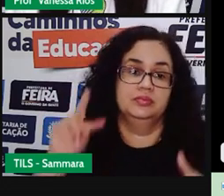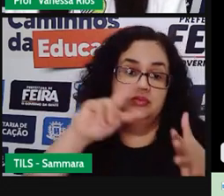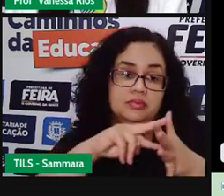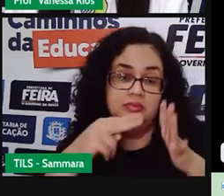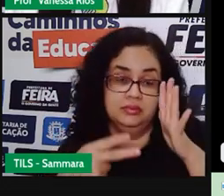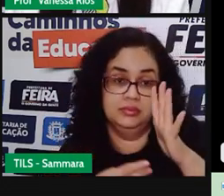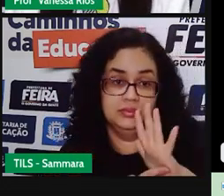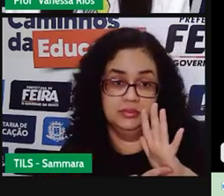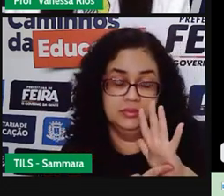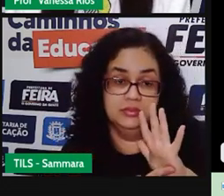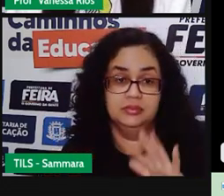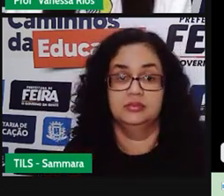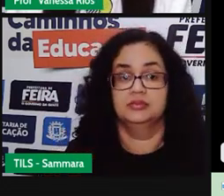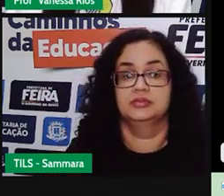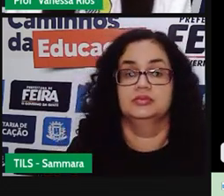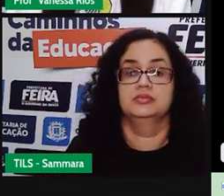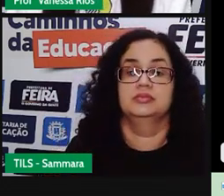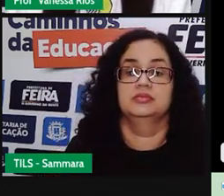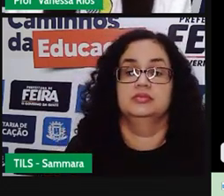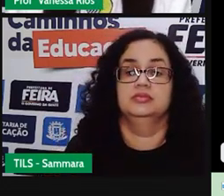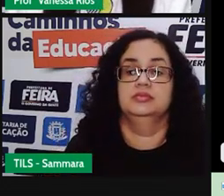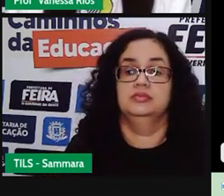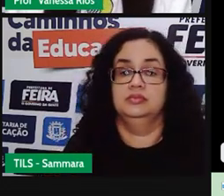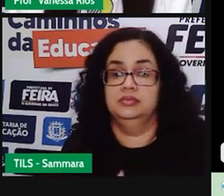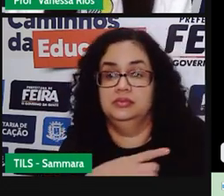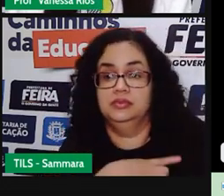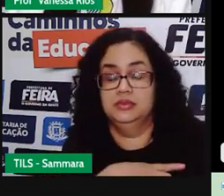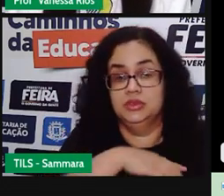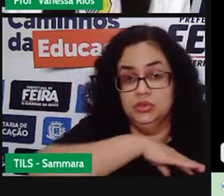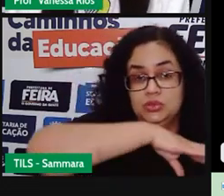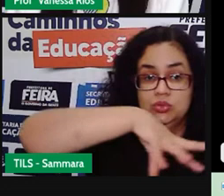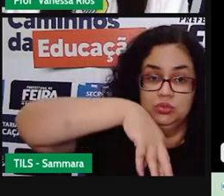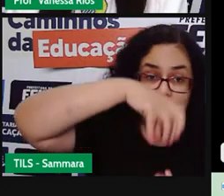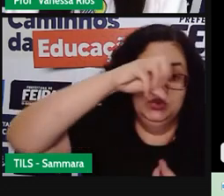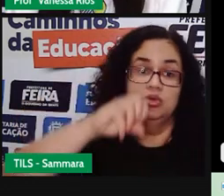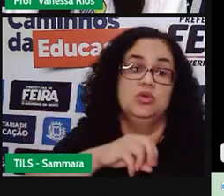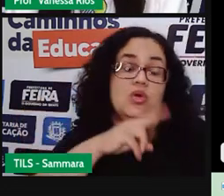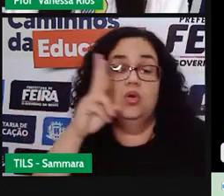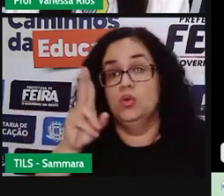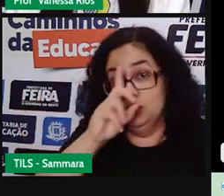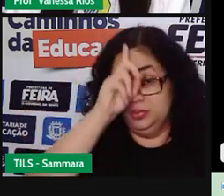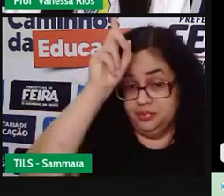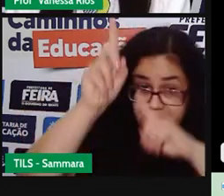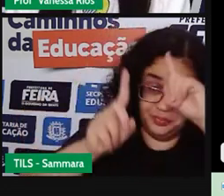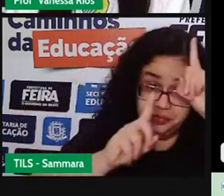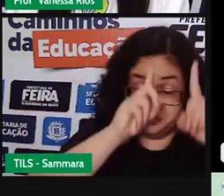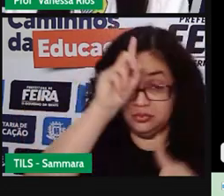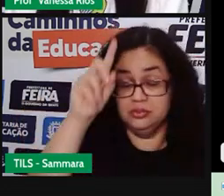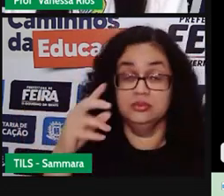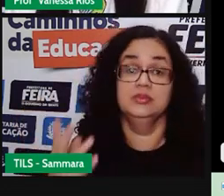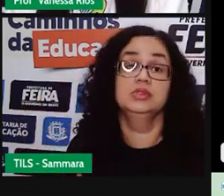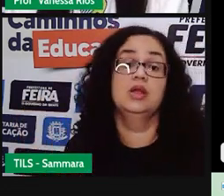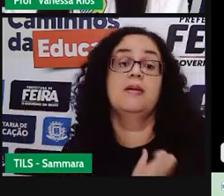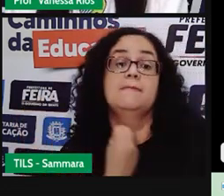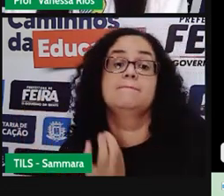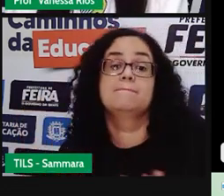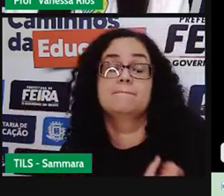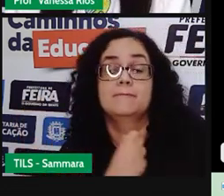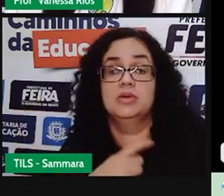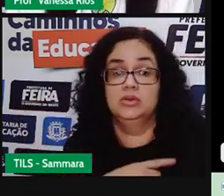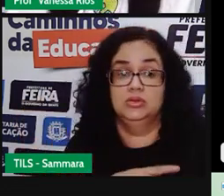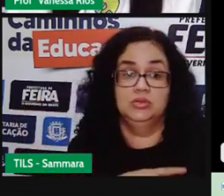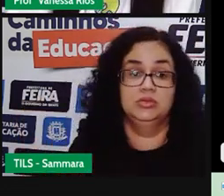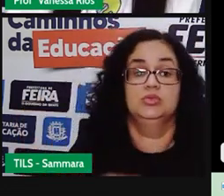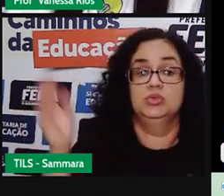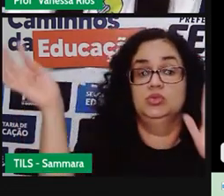invenção. Os poemas, eles têm um formato de texto próprio. Então, poema faz